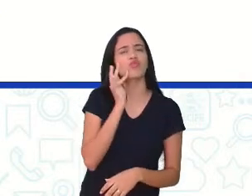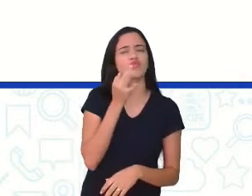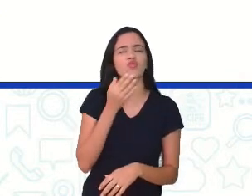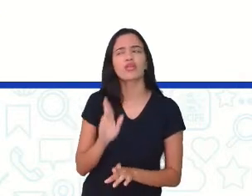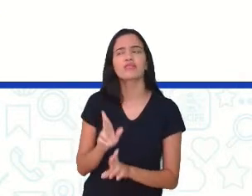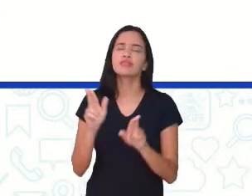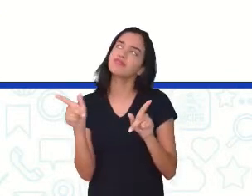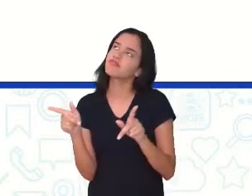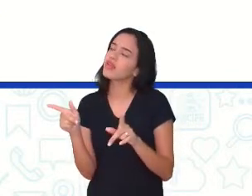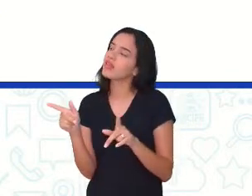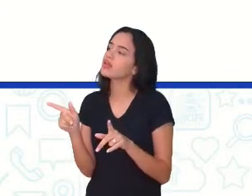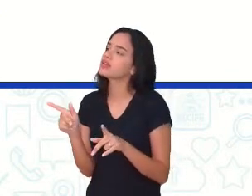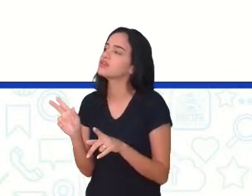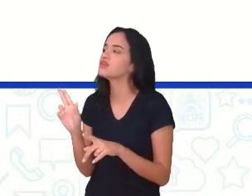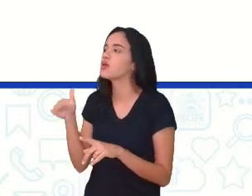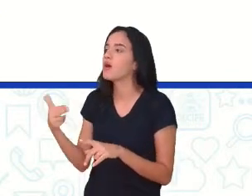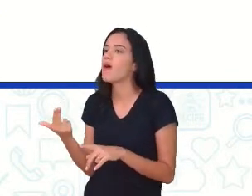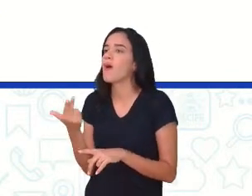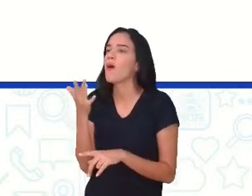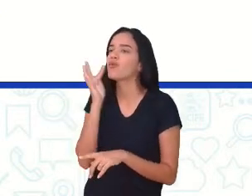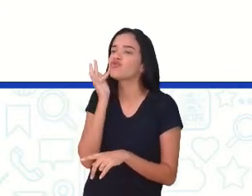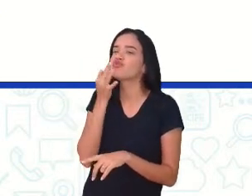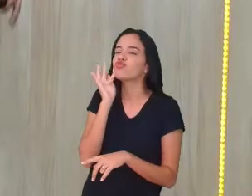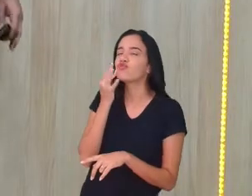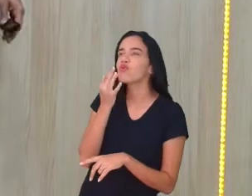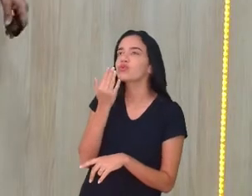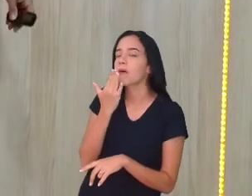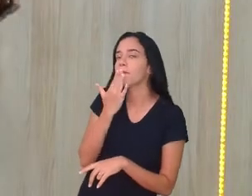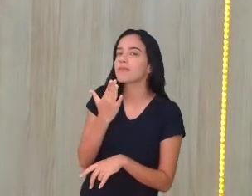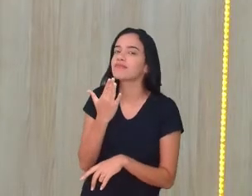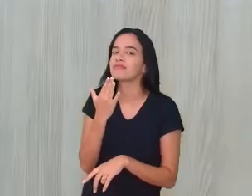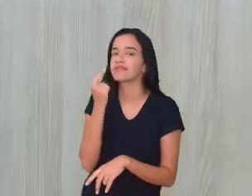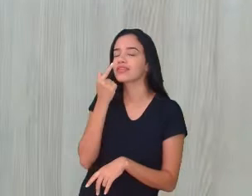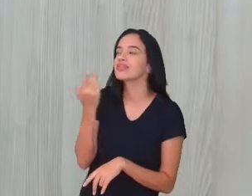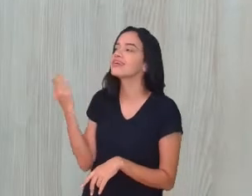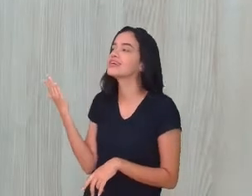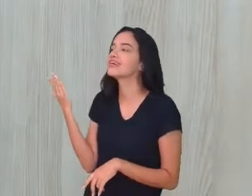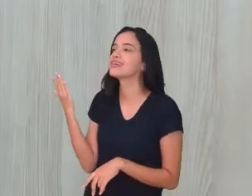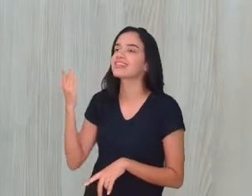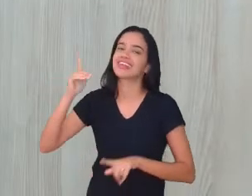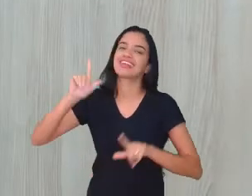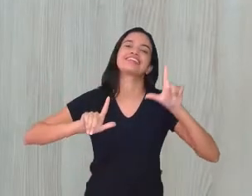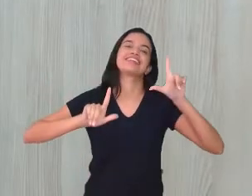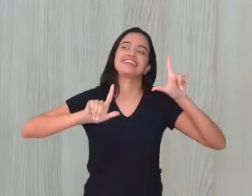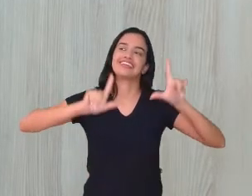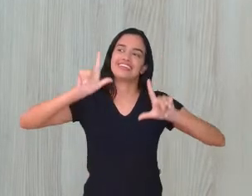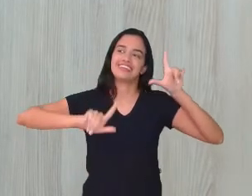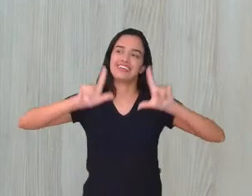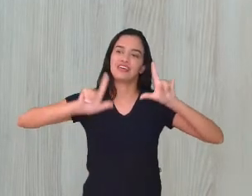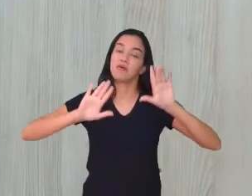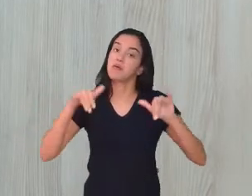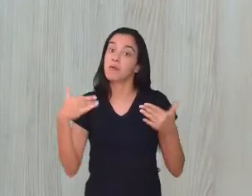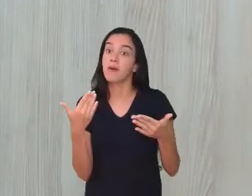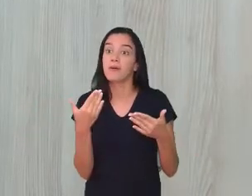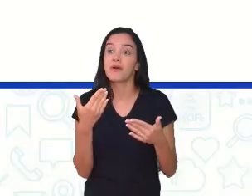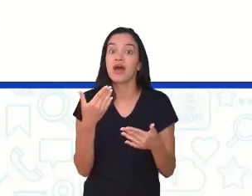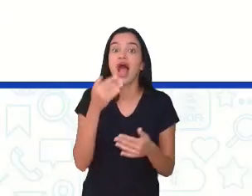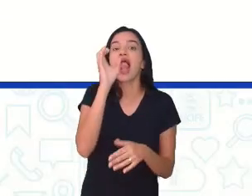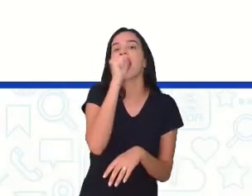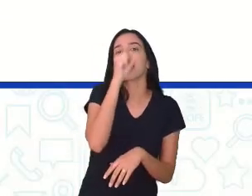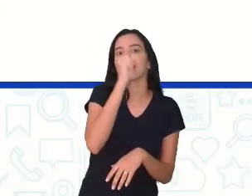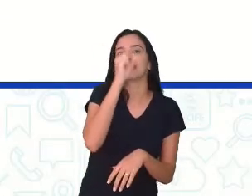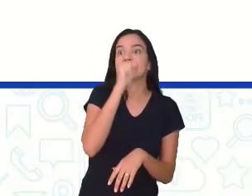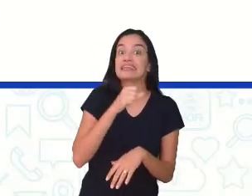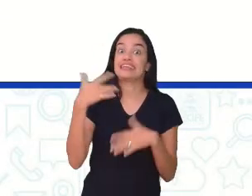dessa, Marta? Ou a sua fruta preferida está aqui nessa tela? Tá nessa tela. Tá nessa tela? Tá. É qual? Laranja.